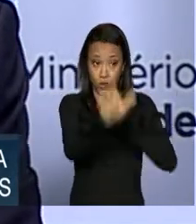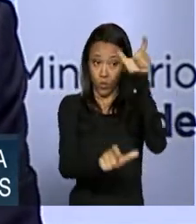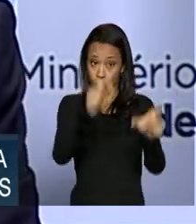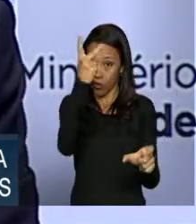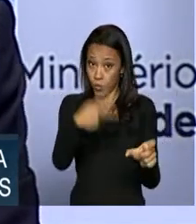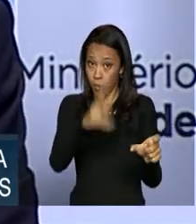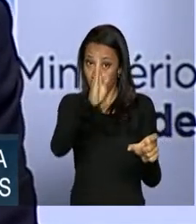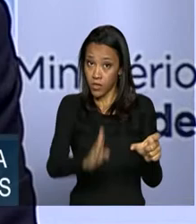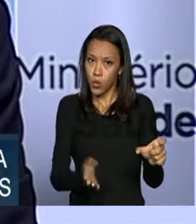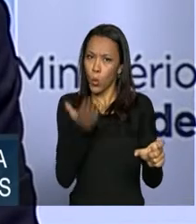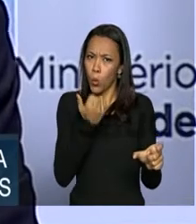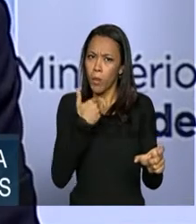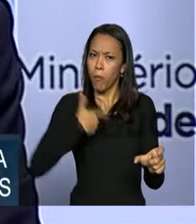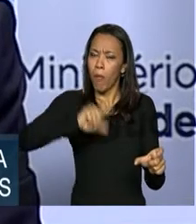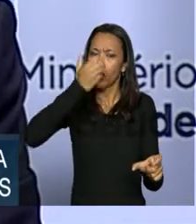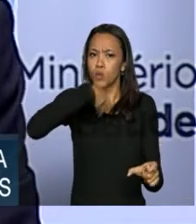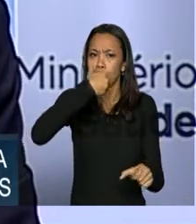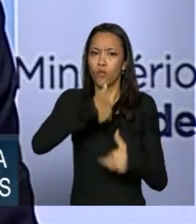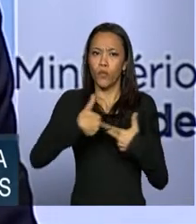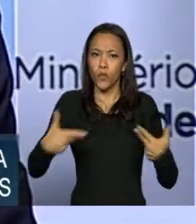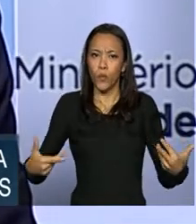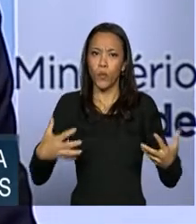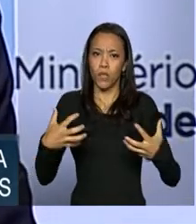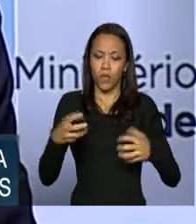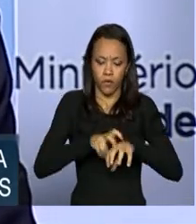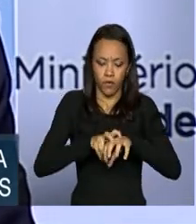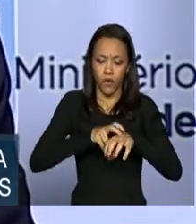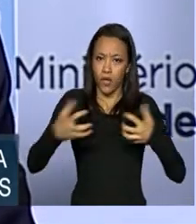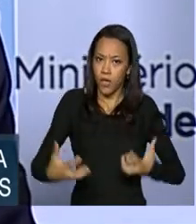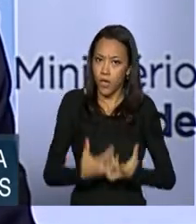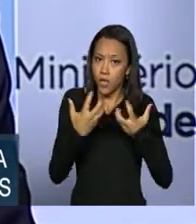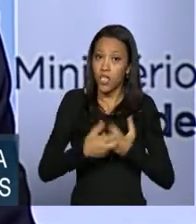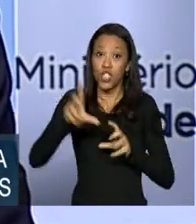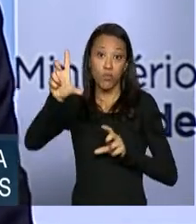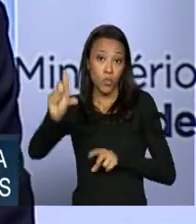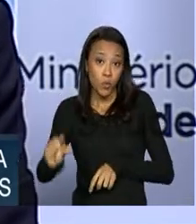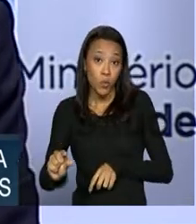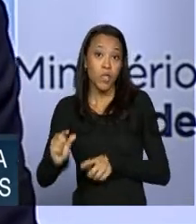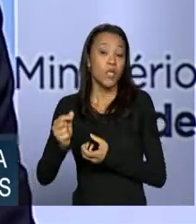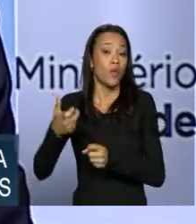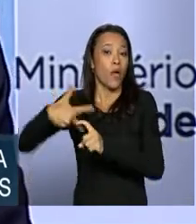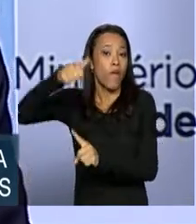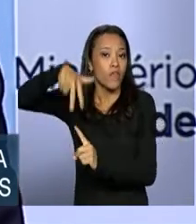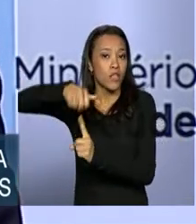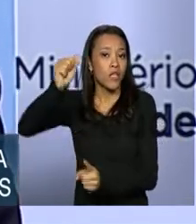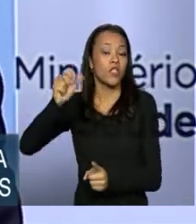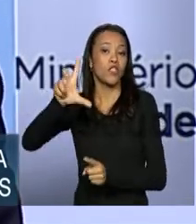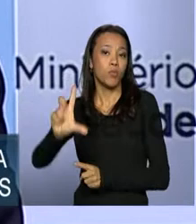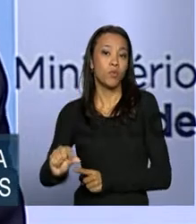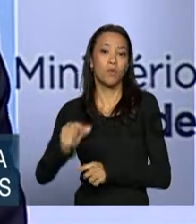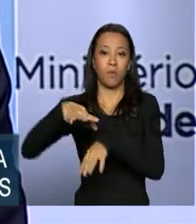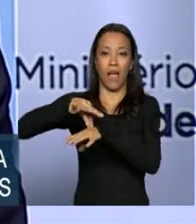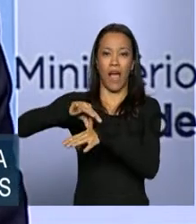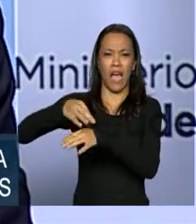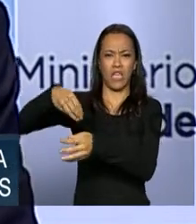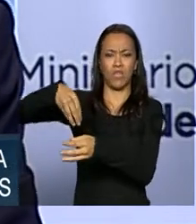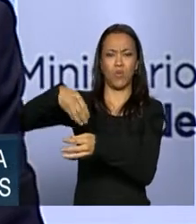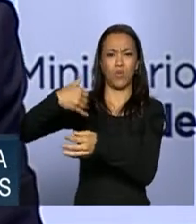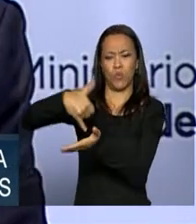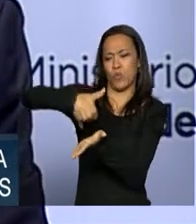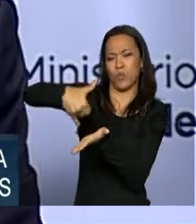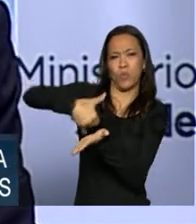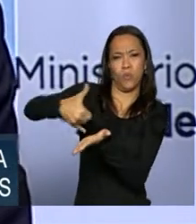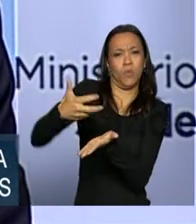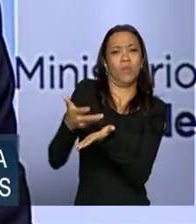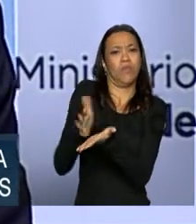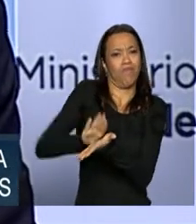vez mais frutas, hortaliças, que vem diminuindo a carne gordurosa e os refrigerantes, mas nos preocupa também, primeiro, porque isso